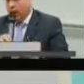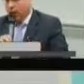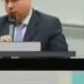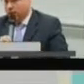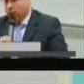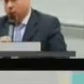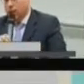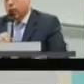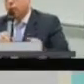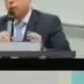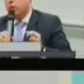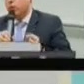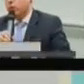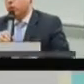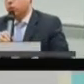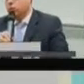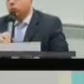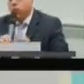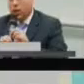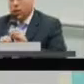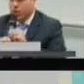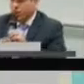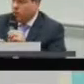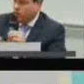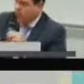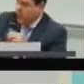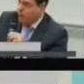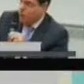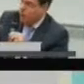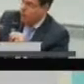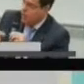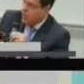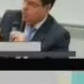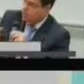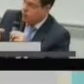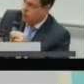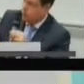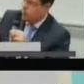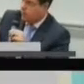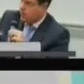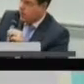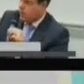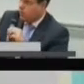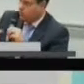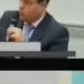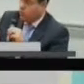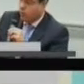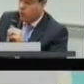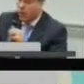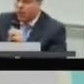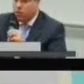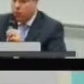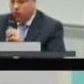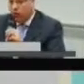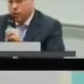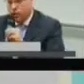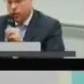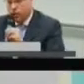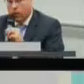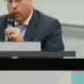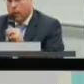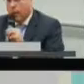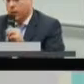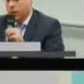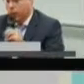mama, não demore 90, 120 dias, 6 meses. Porque quando esse paciente, essa mulher chegar